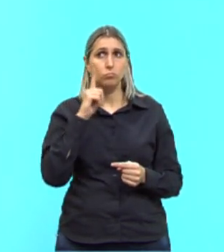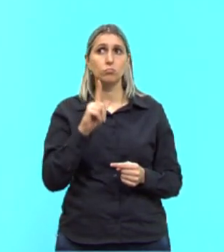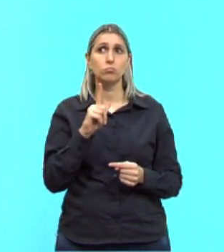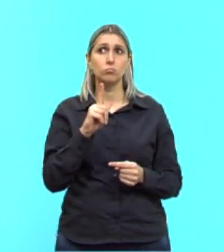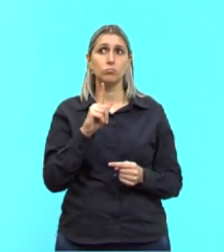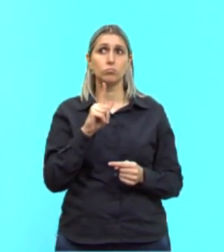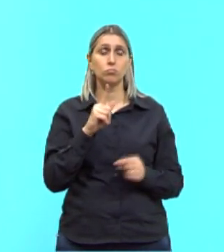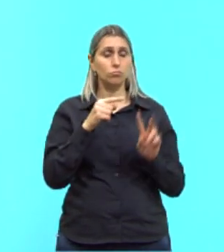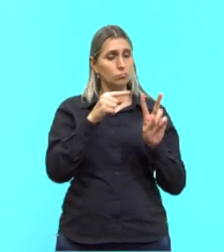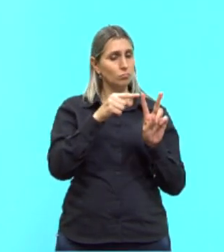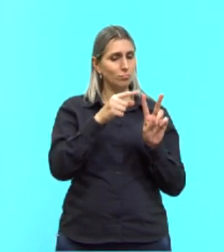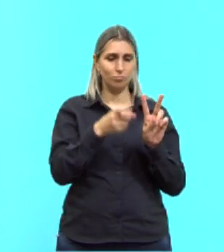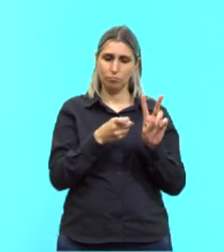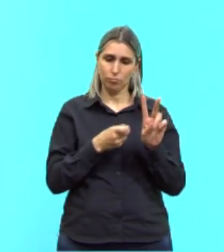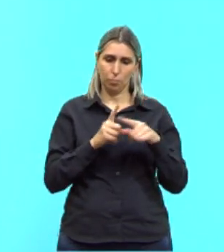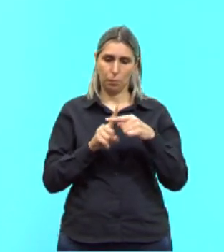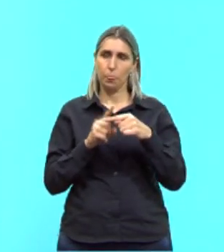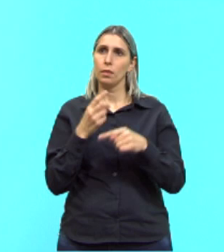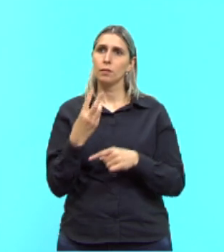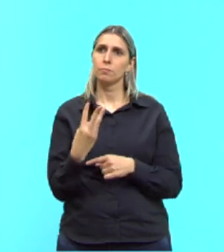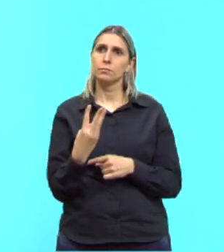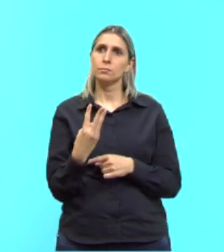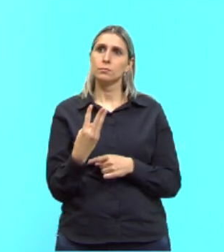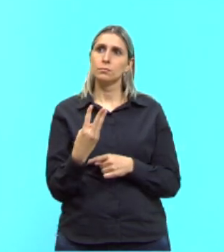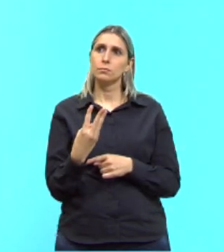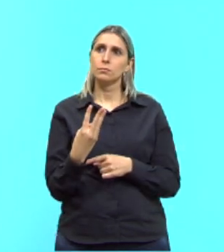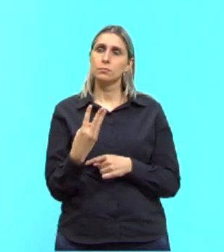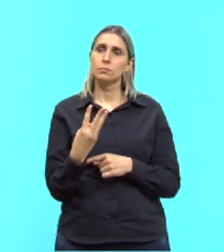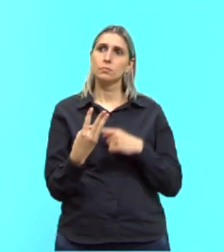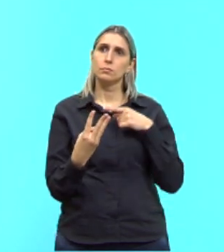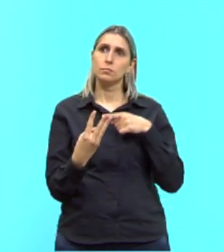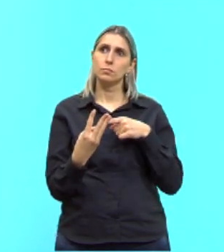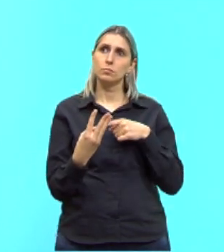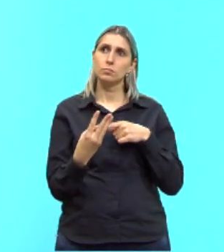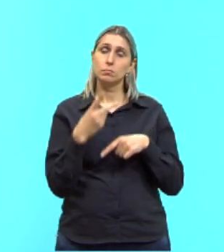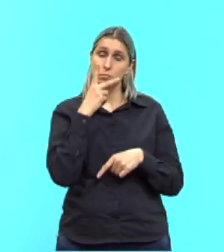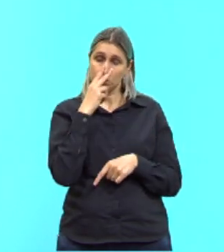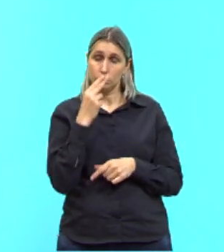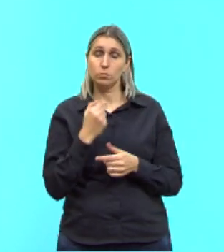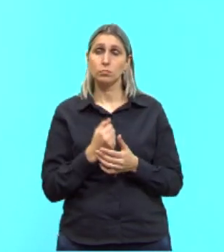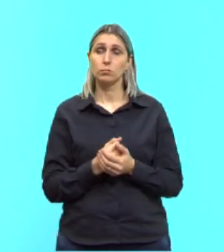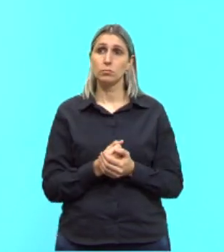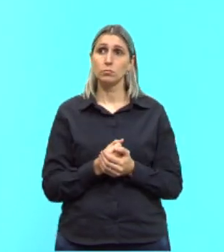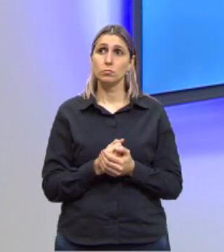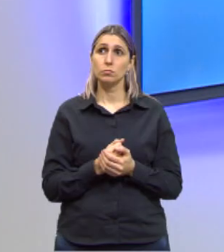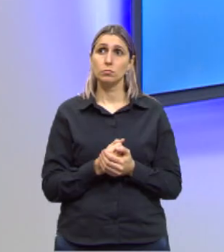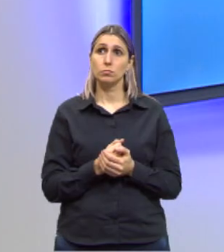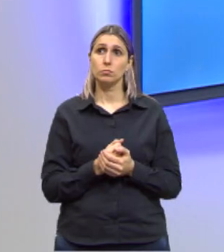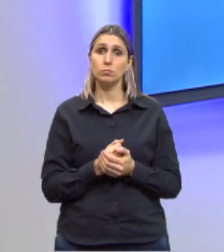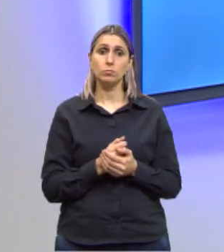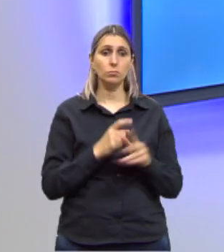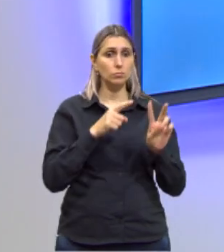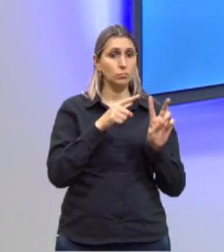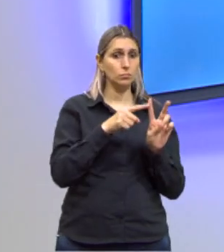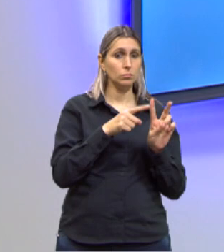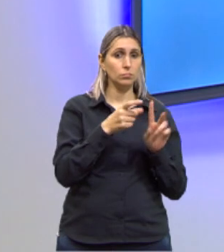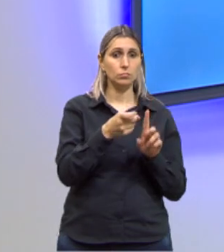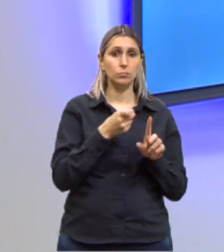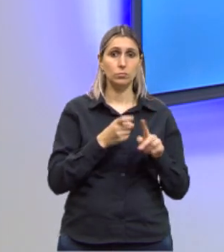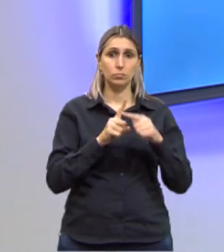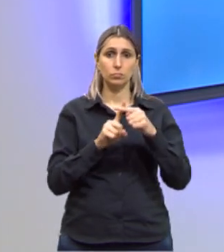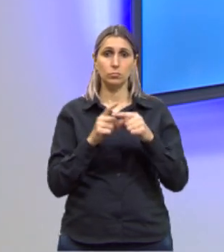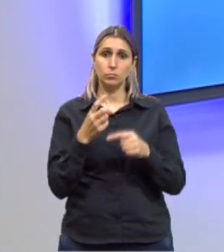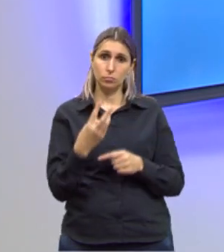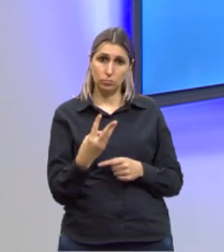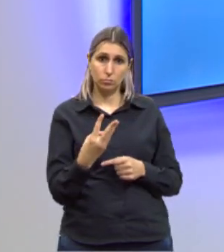real raiz de x mais 3, ou seja, é igual à raiz de x mais 3.